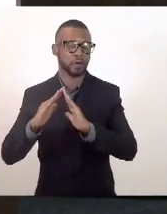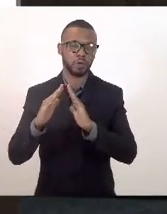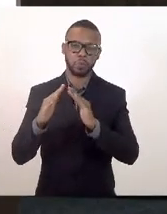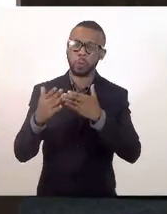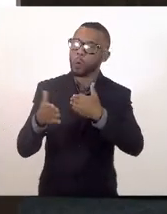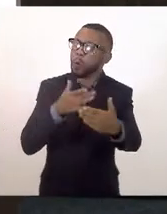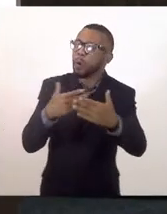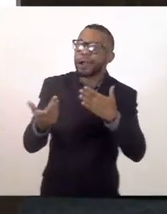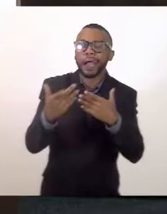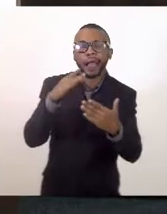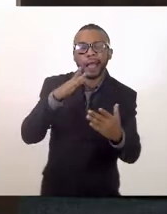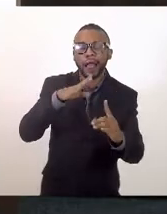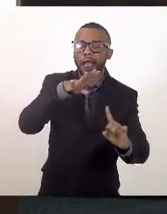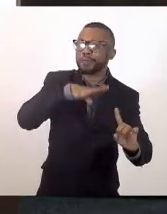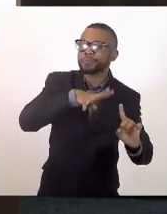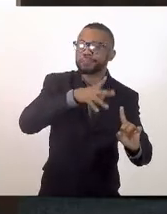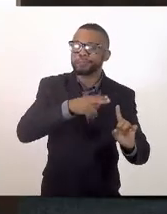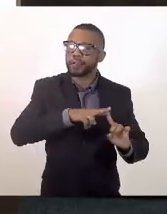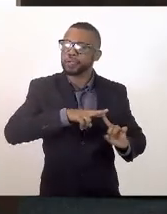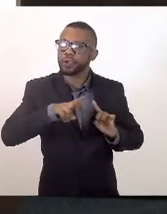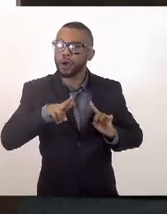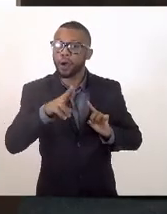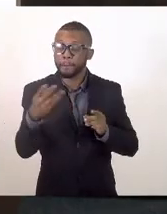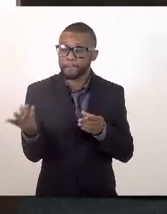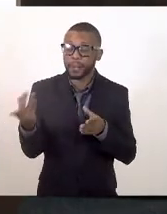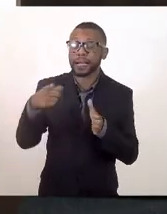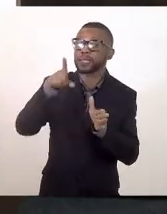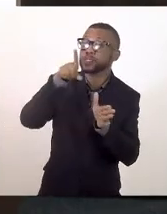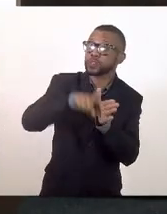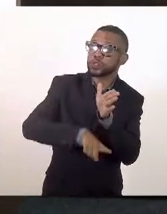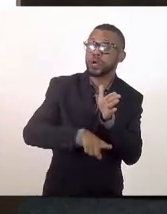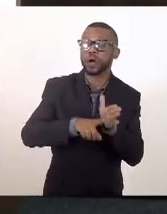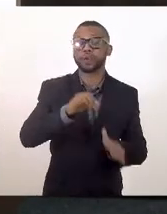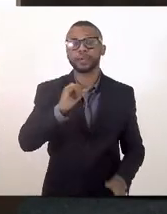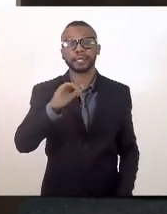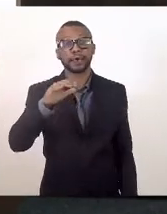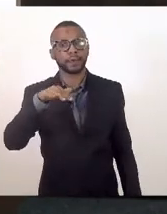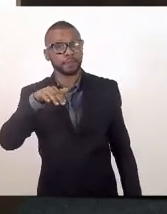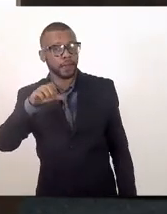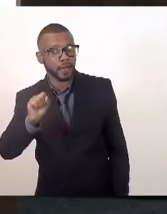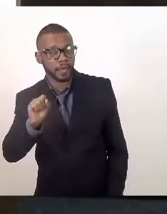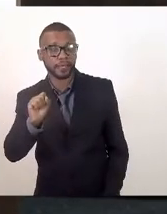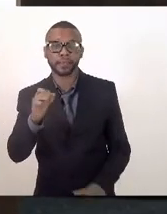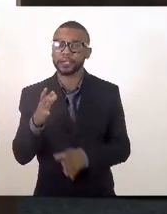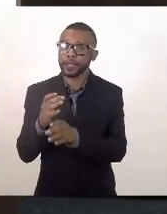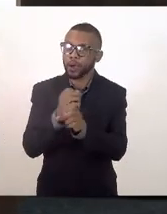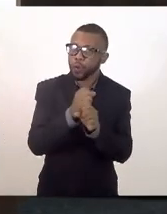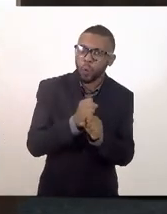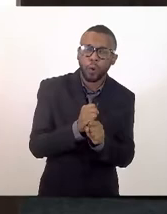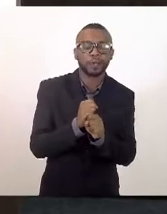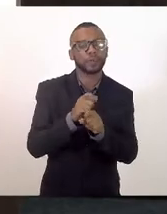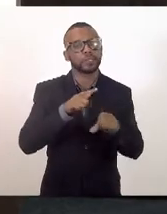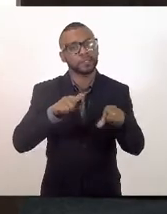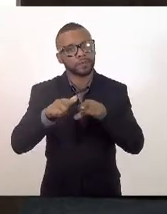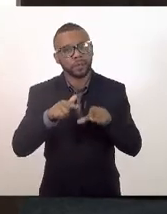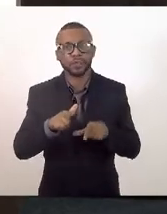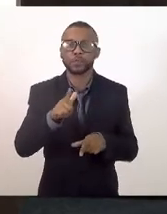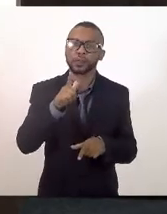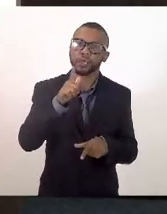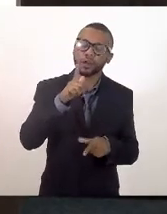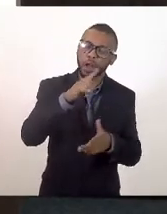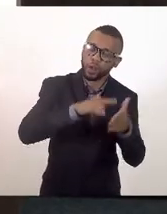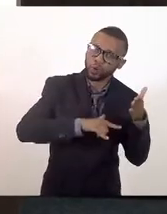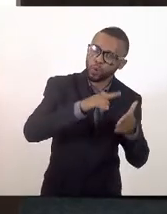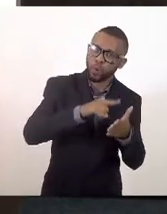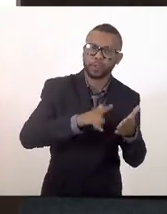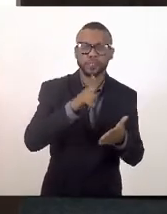excluir o ICMS nas contas de serviços públicos de água, luz, telefone e gás. Então, tem